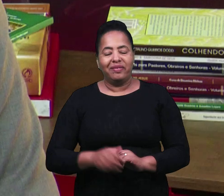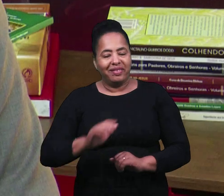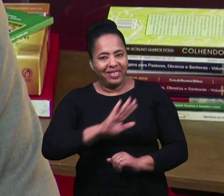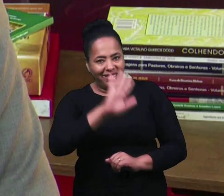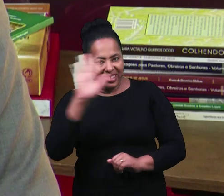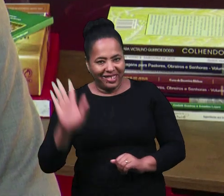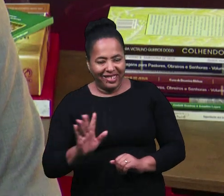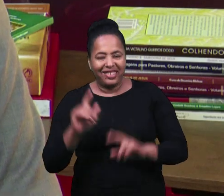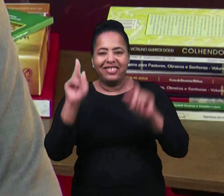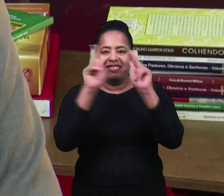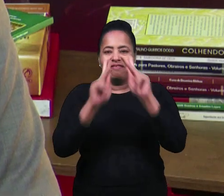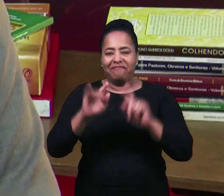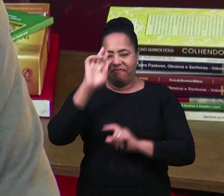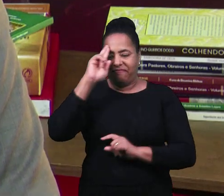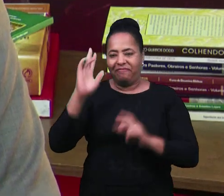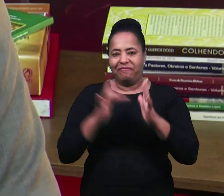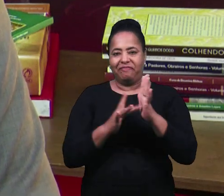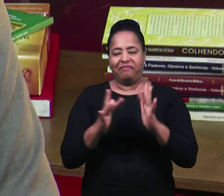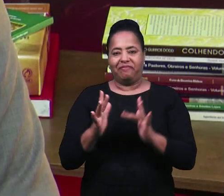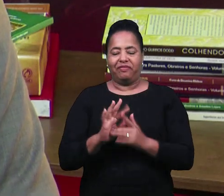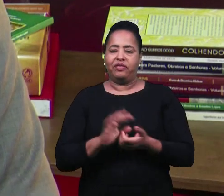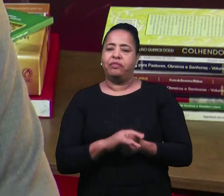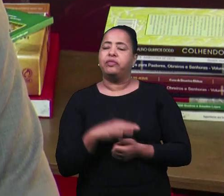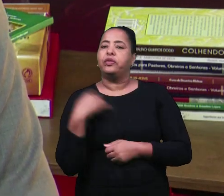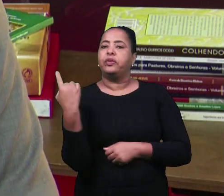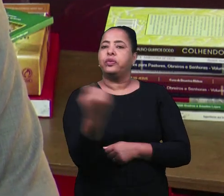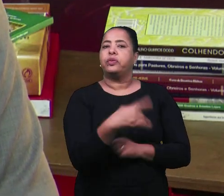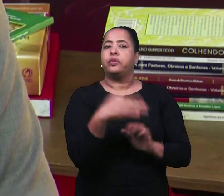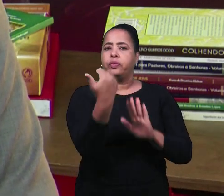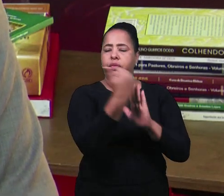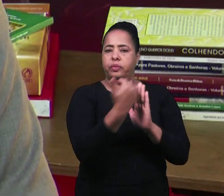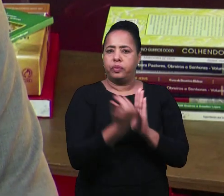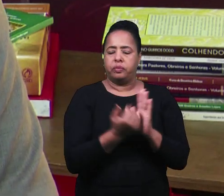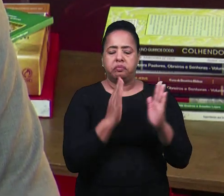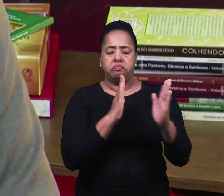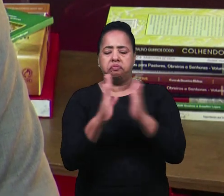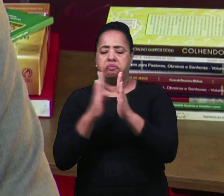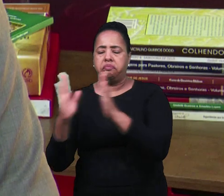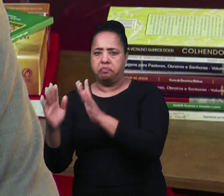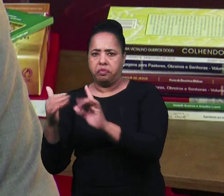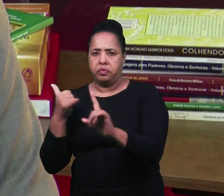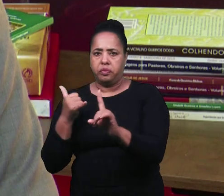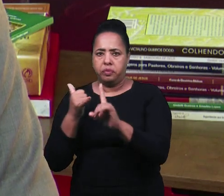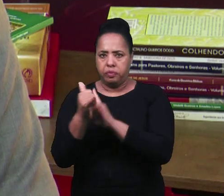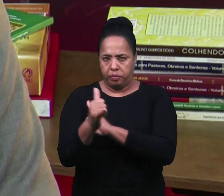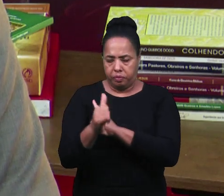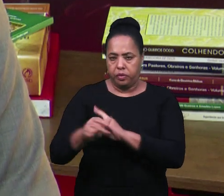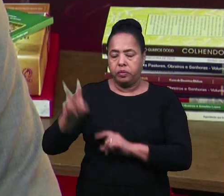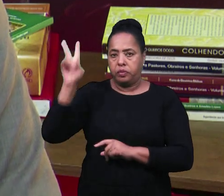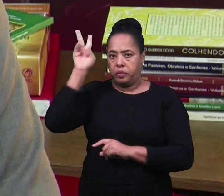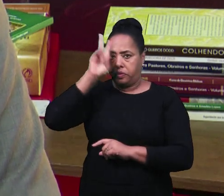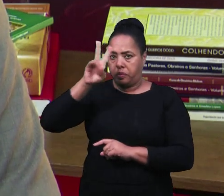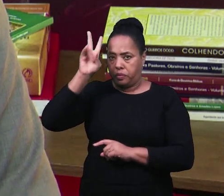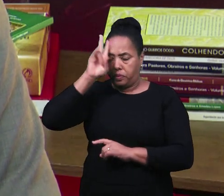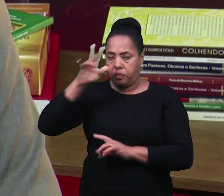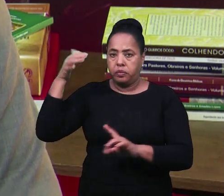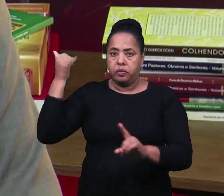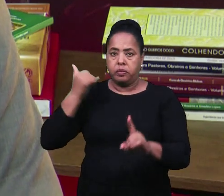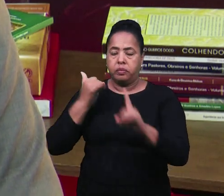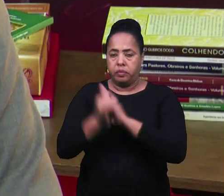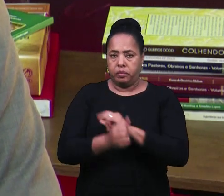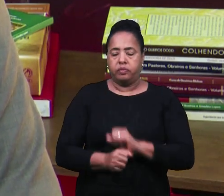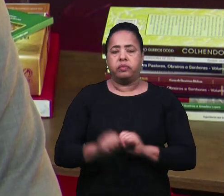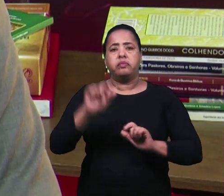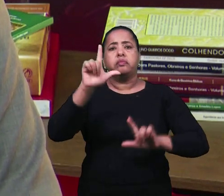Olá, a paz do Senhor Jesus. Nós estamos aqui com o nosso programa Cronologia Bíblica, Histórico e Profético, da TV